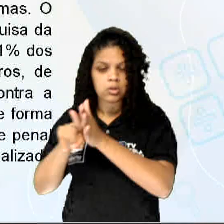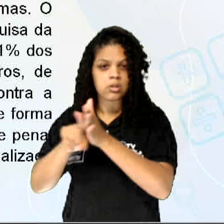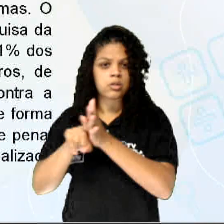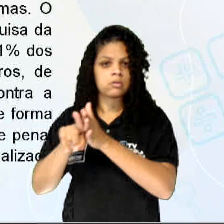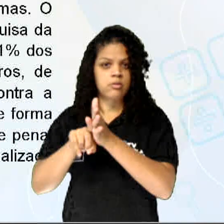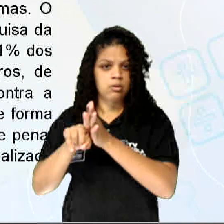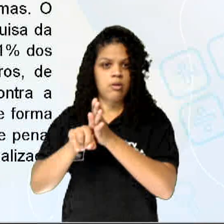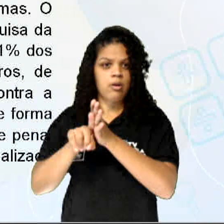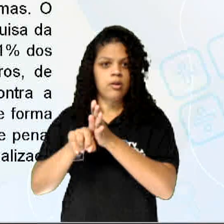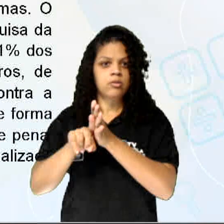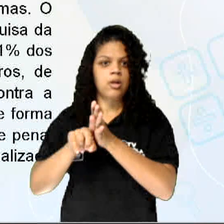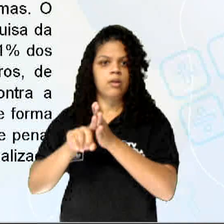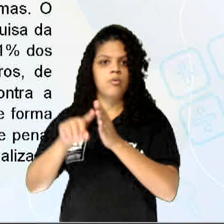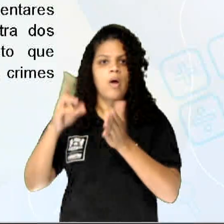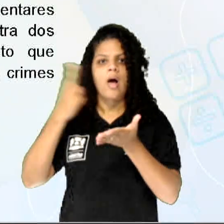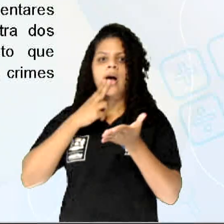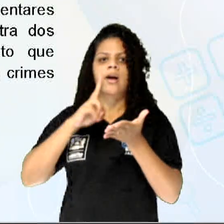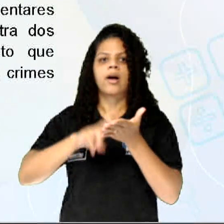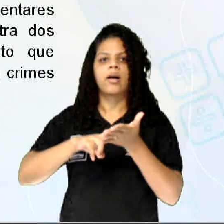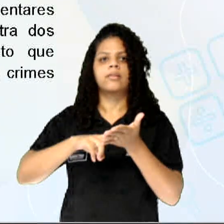Carta Capital no ano passado.